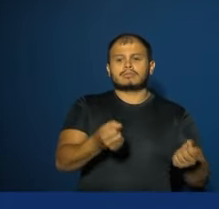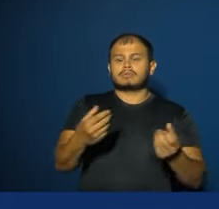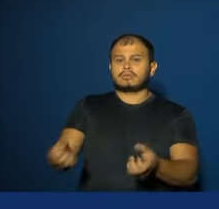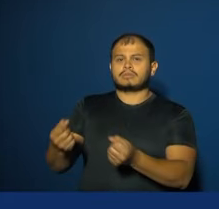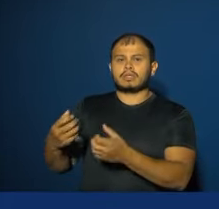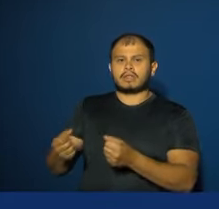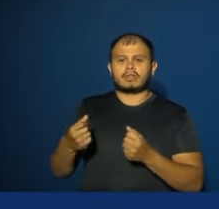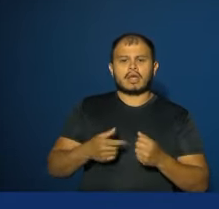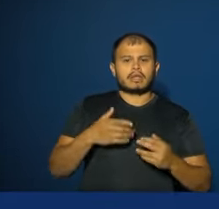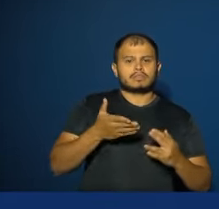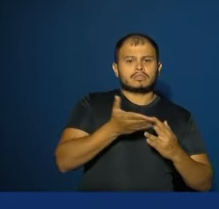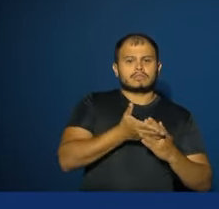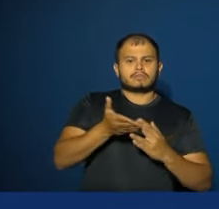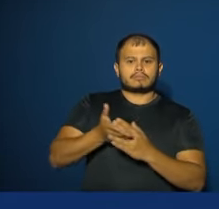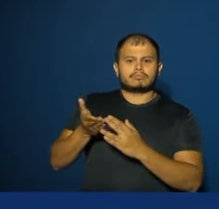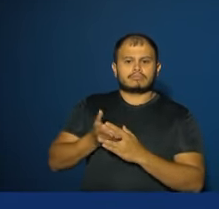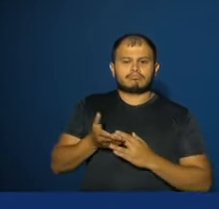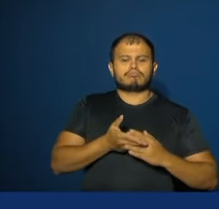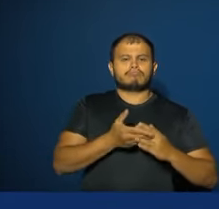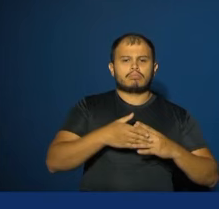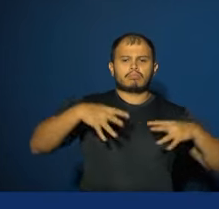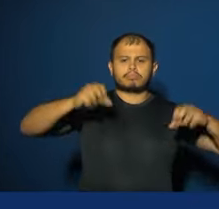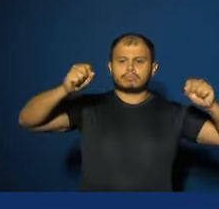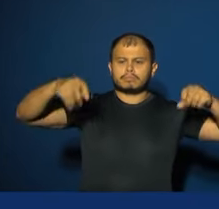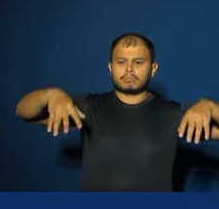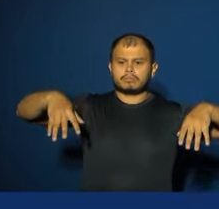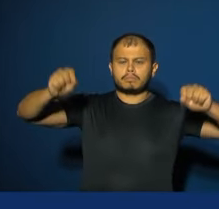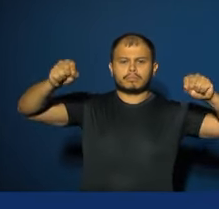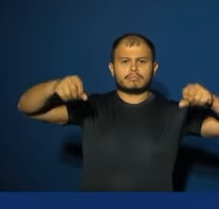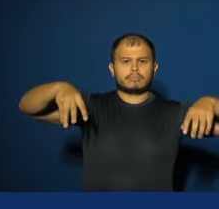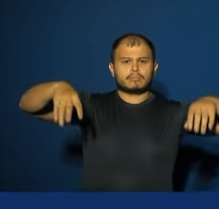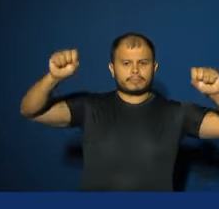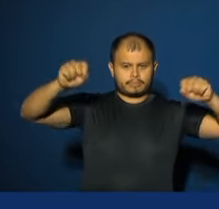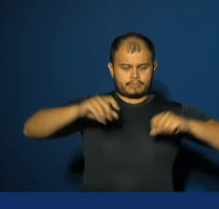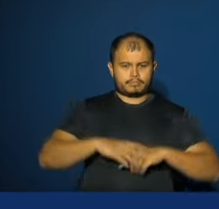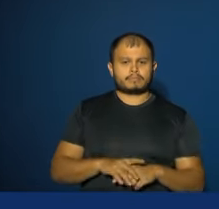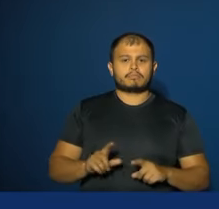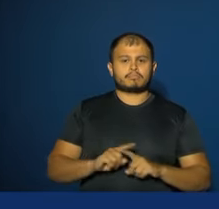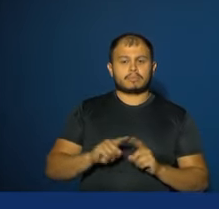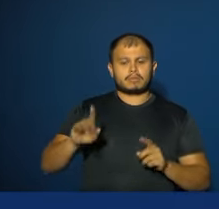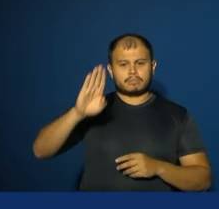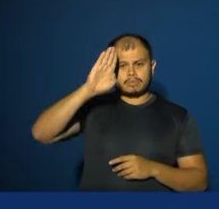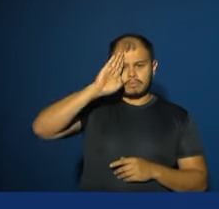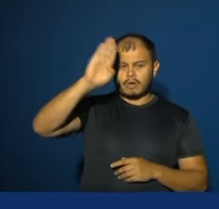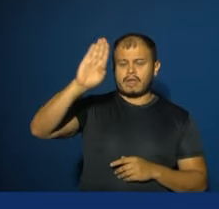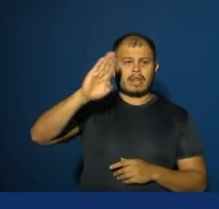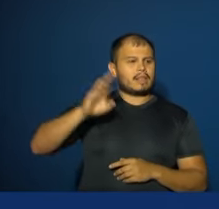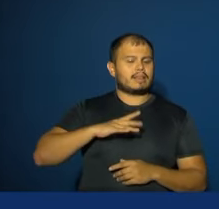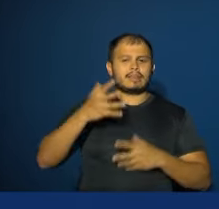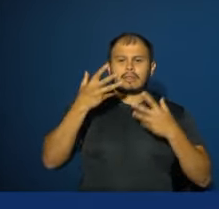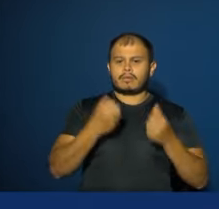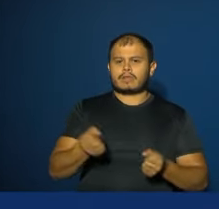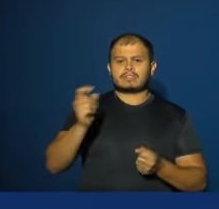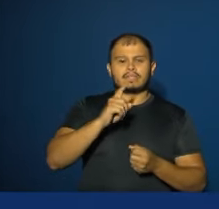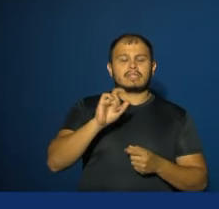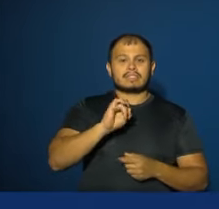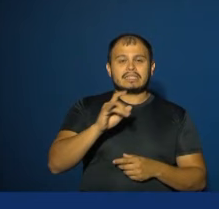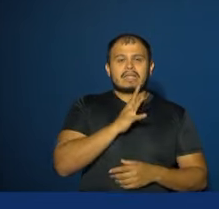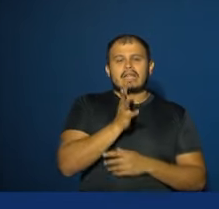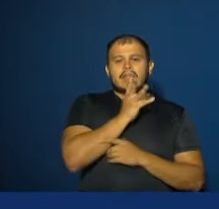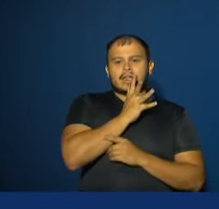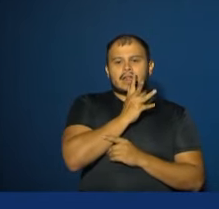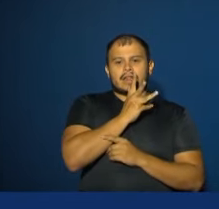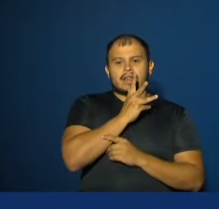momentâneas de energia, que não sejam recorrentes, mas, principalmente, ele é intolerante com a demora no